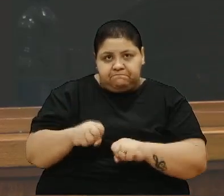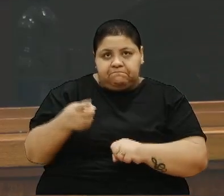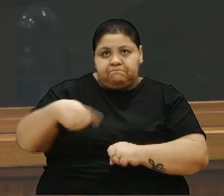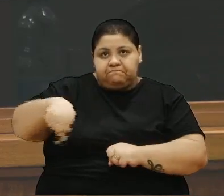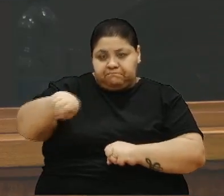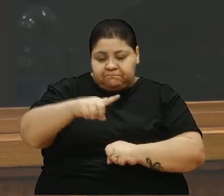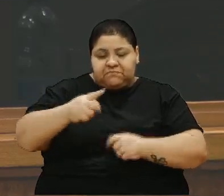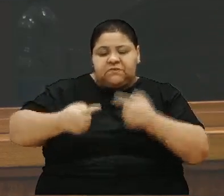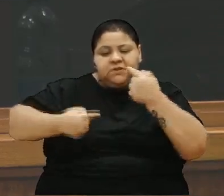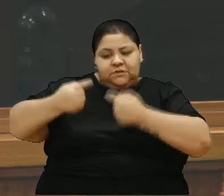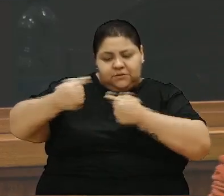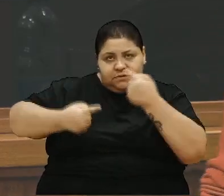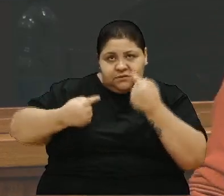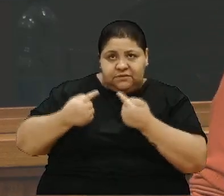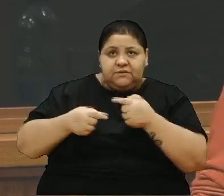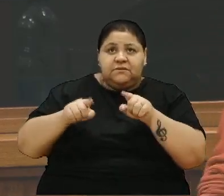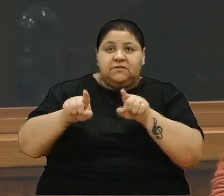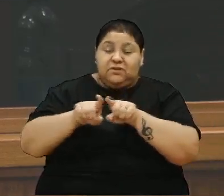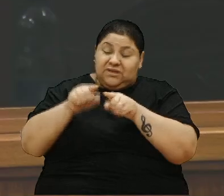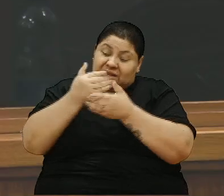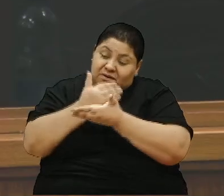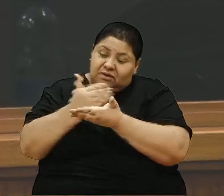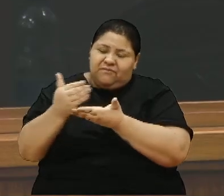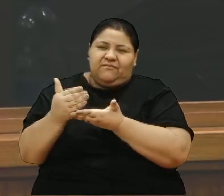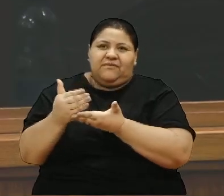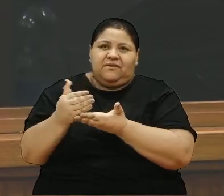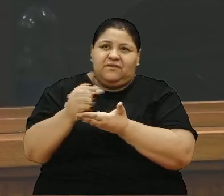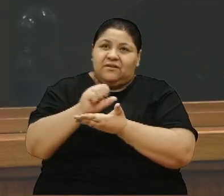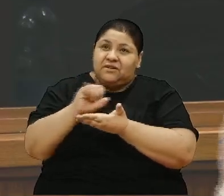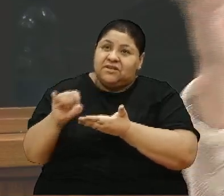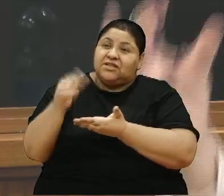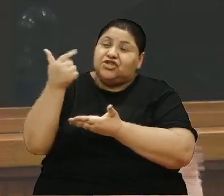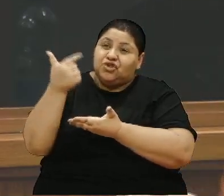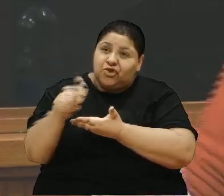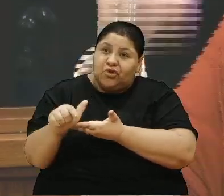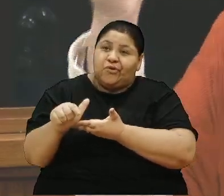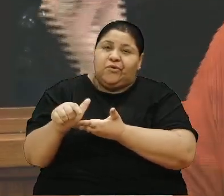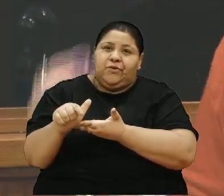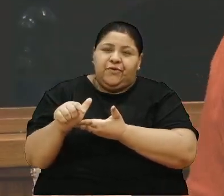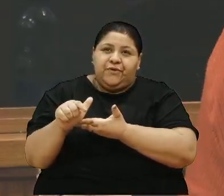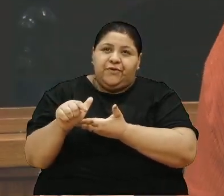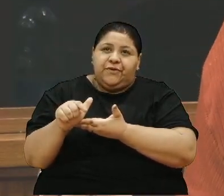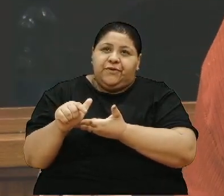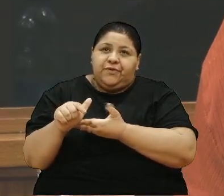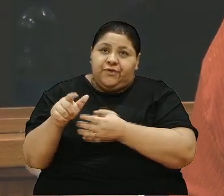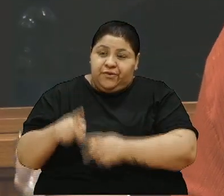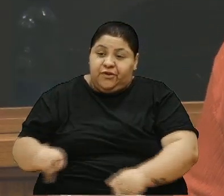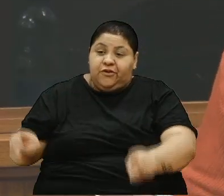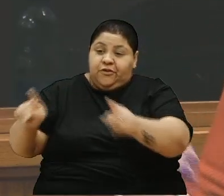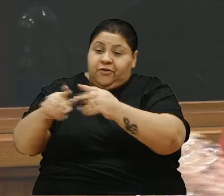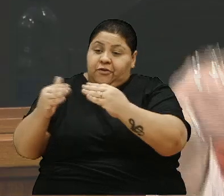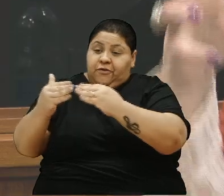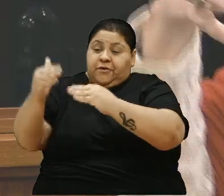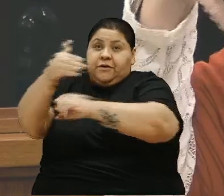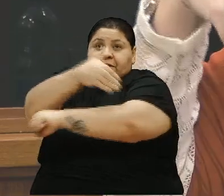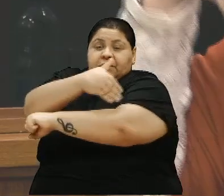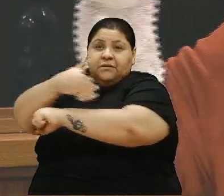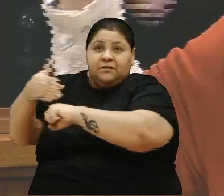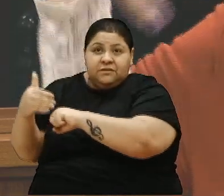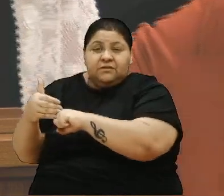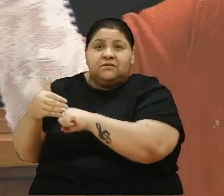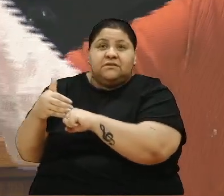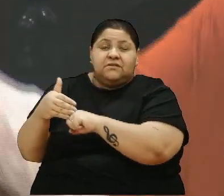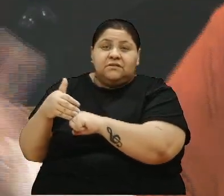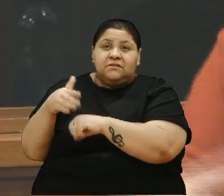vai debater, ainda está bem no início, se ela, mais uma vez, colocar a população em situação de rua e